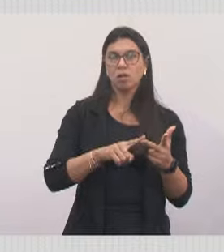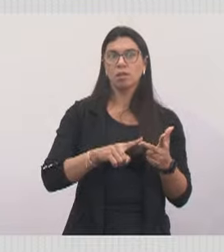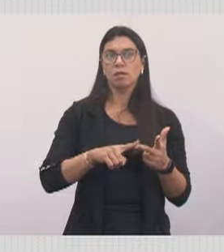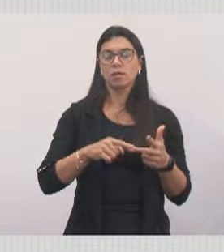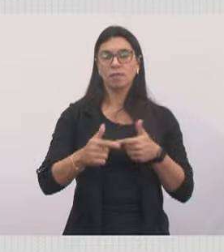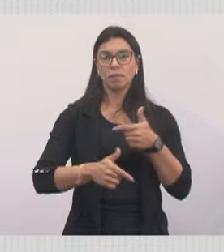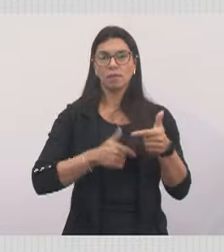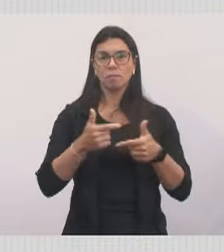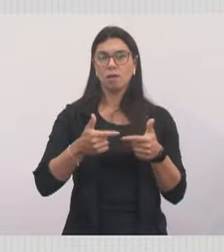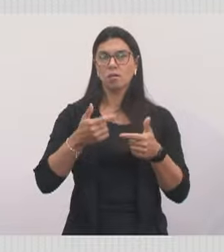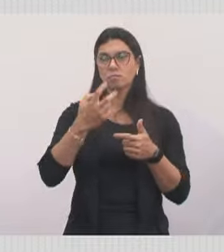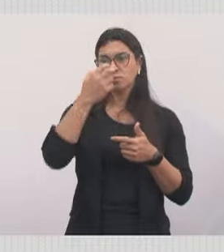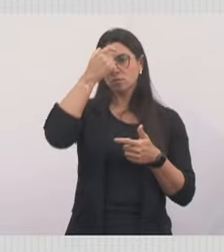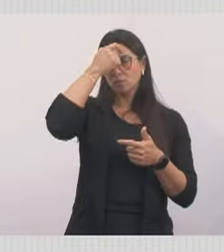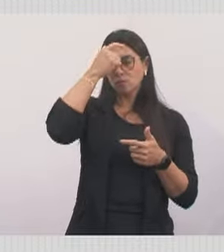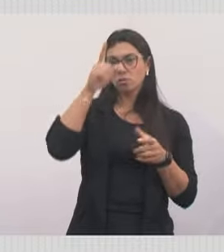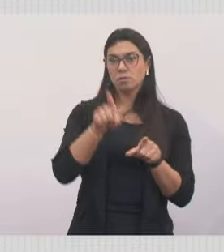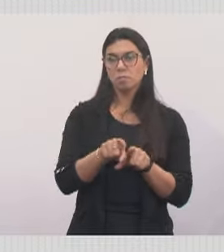integrativas. Próximo.